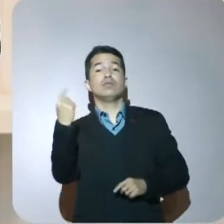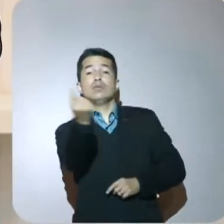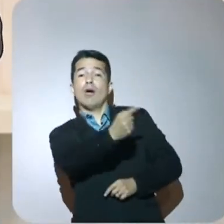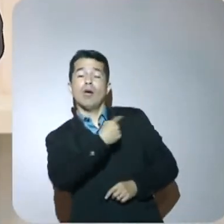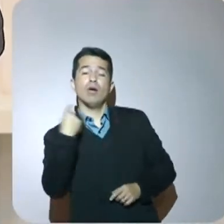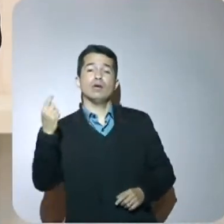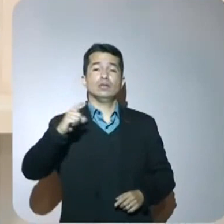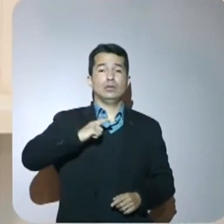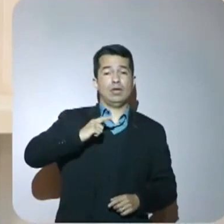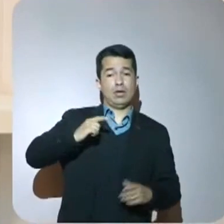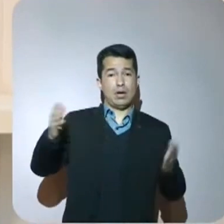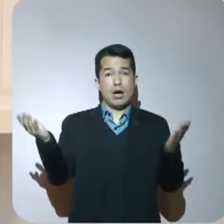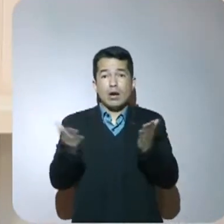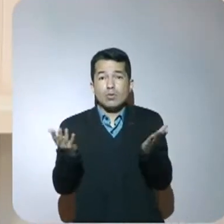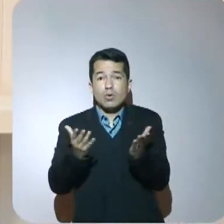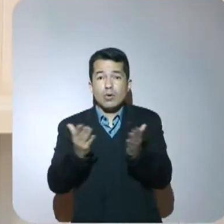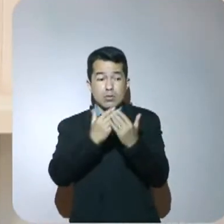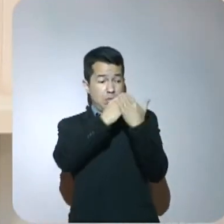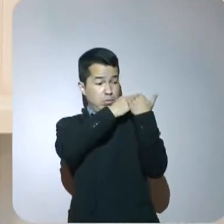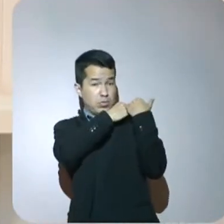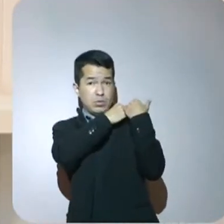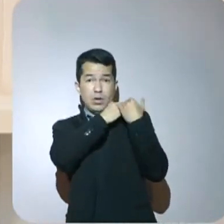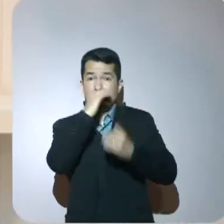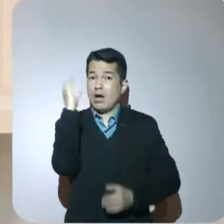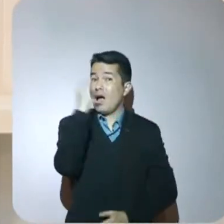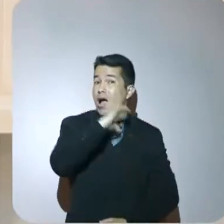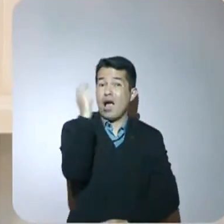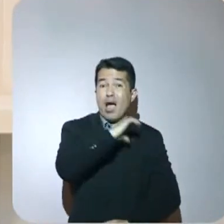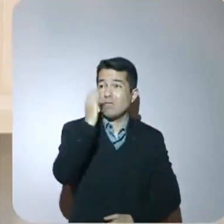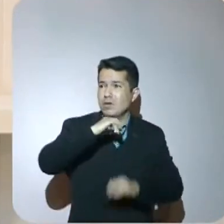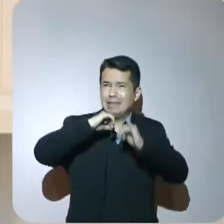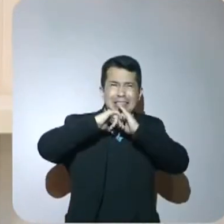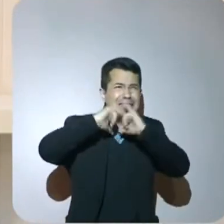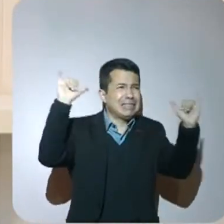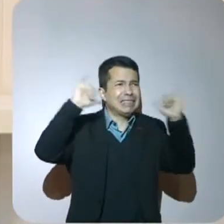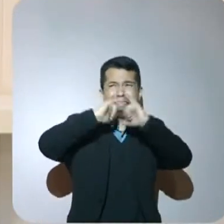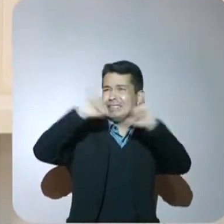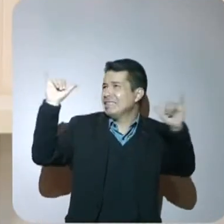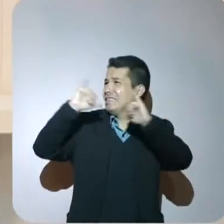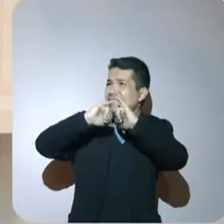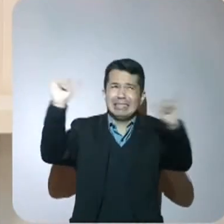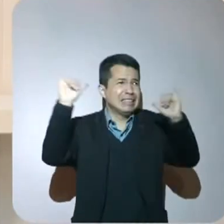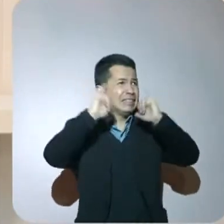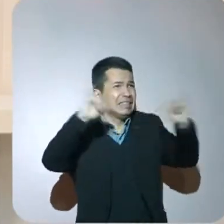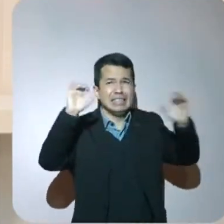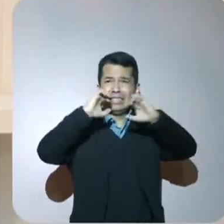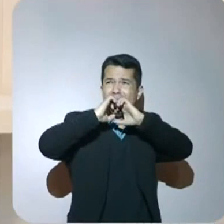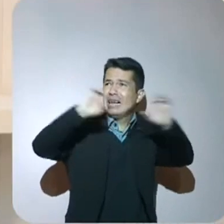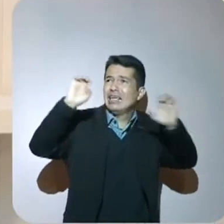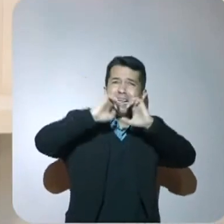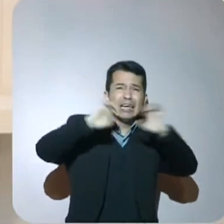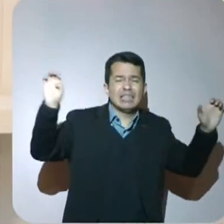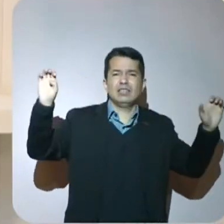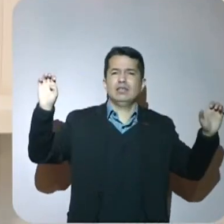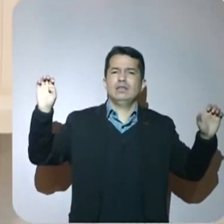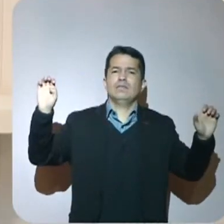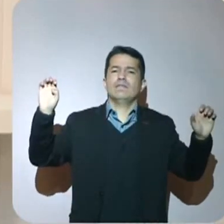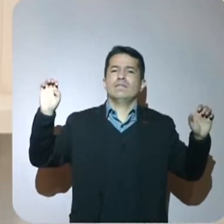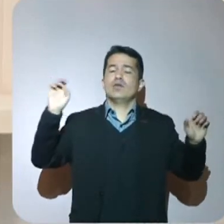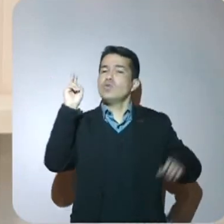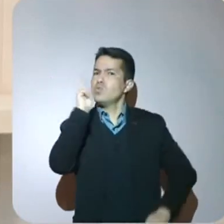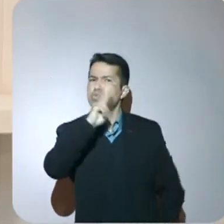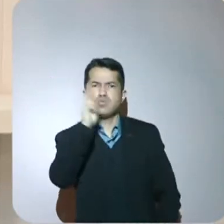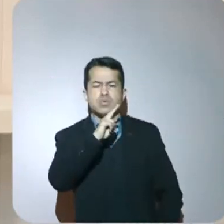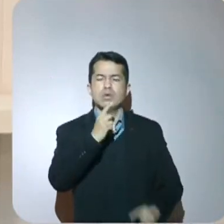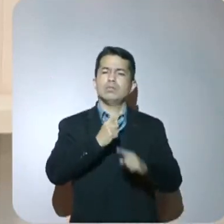para fazer, urgente para fazer. E aí a gente deixa de lado essas dores porque a missão se torna